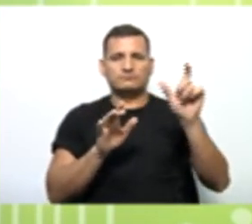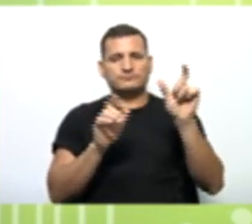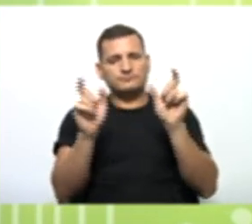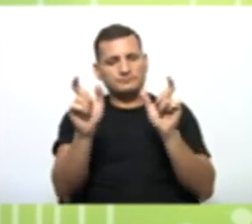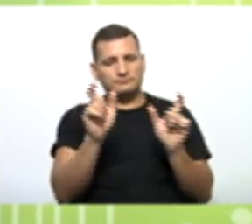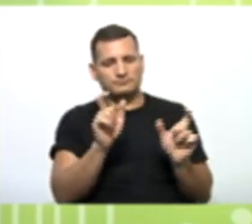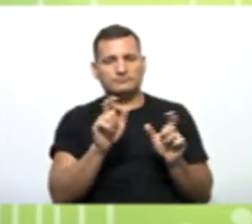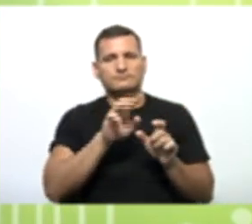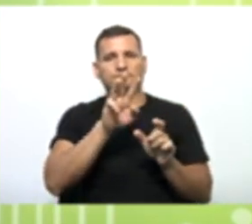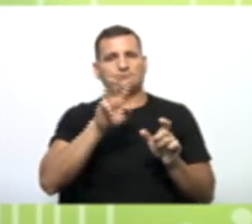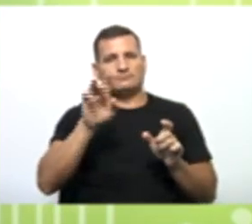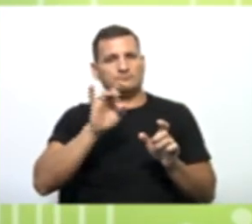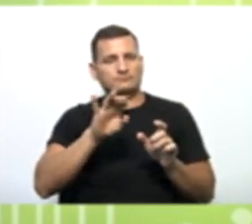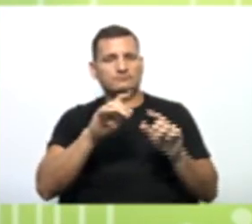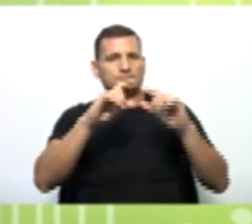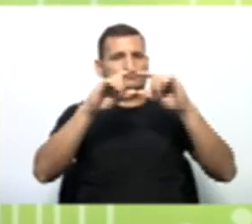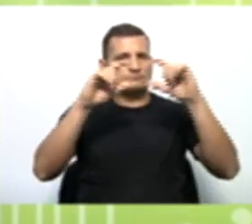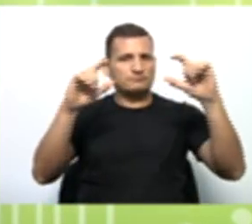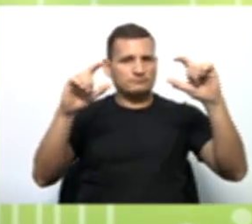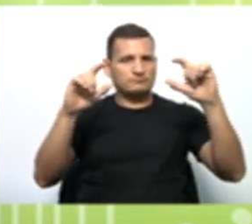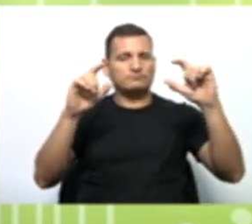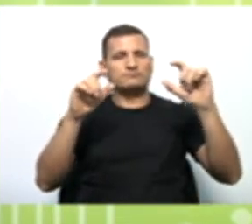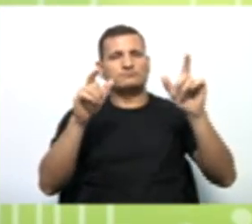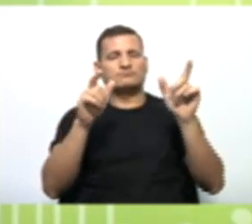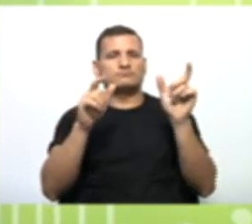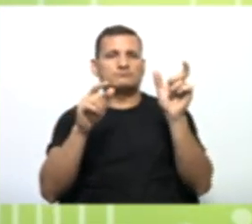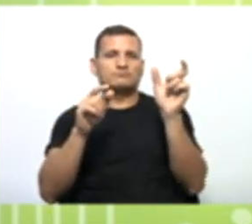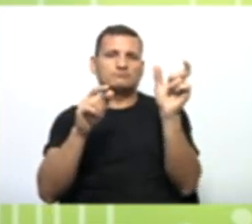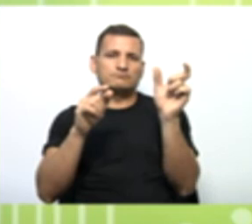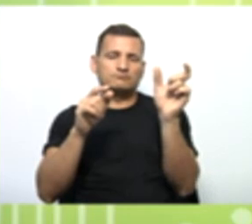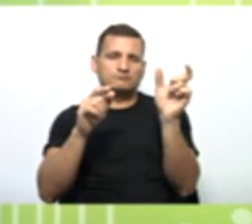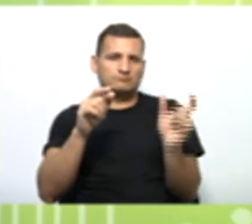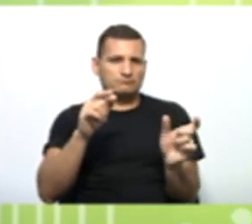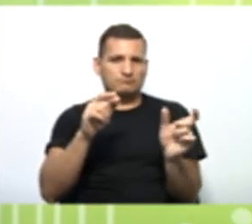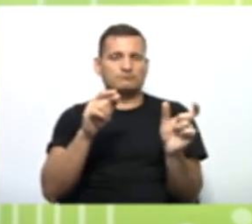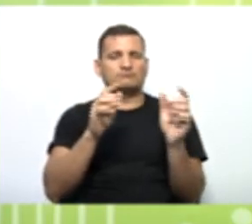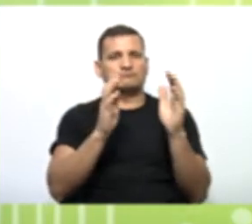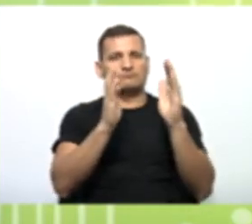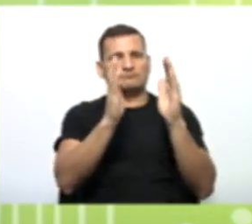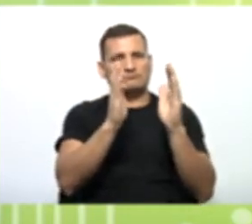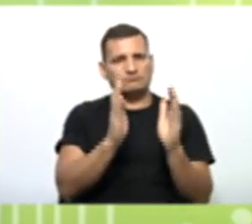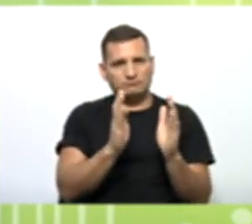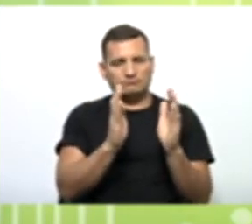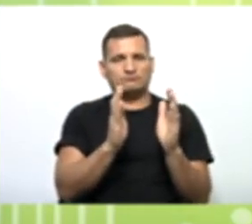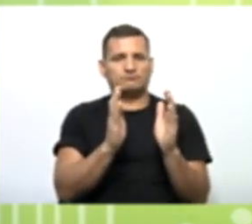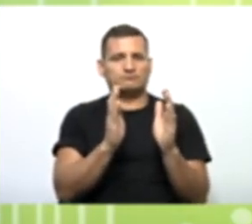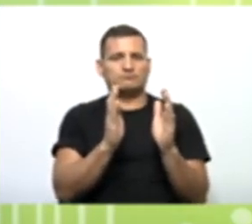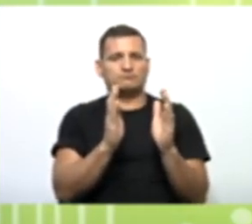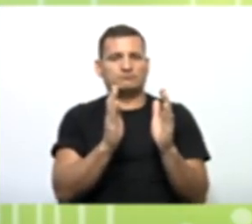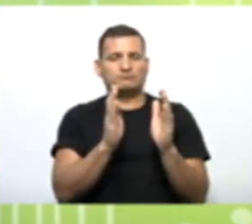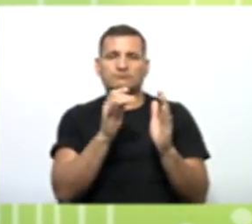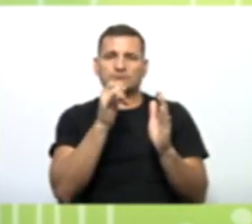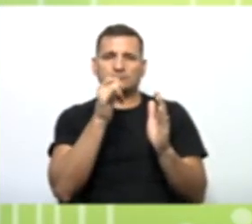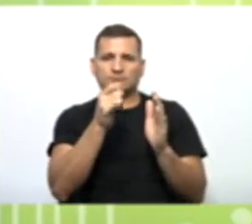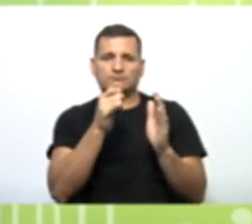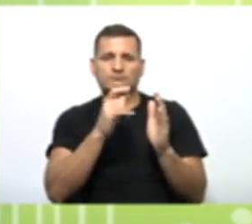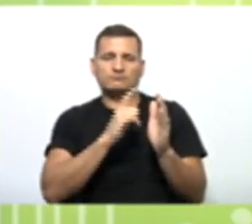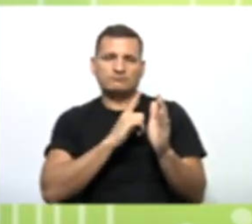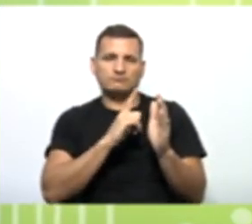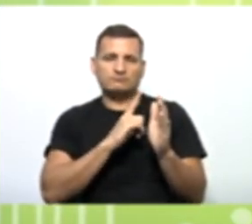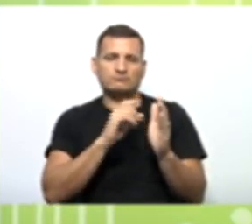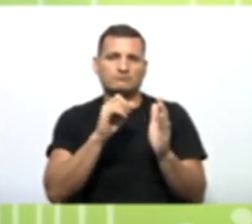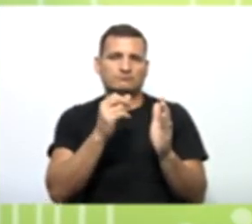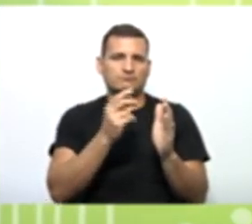seu site, onde que é o topo, aonde que é a área de conteúdo, quais são os menus, se vai ter ou